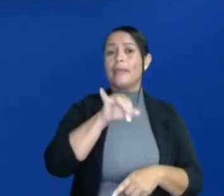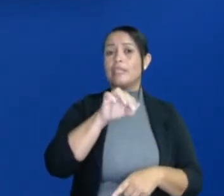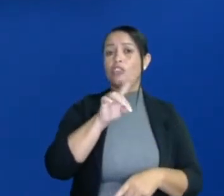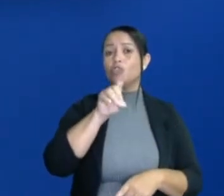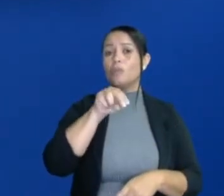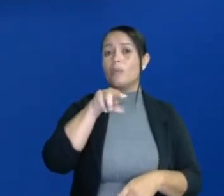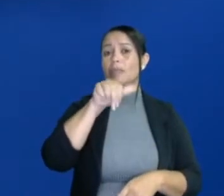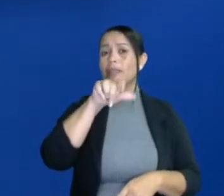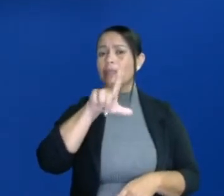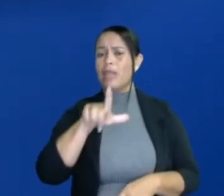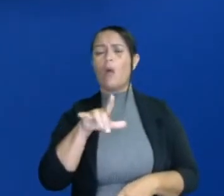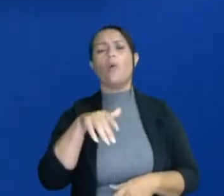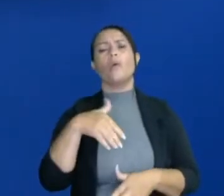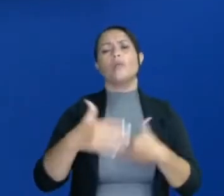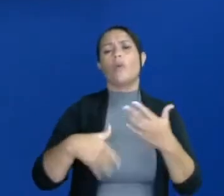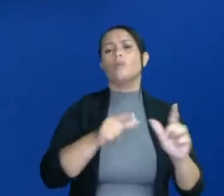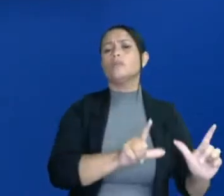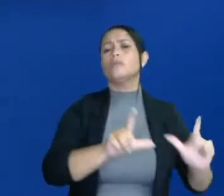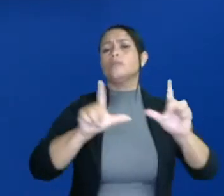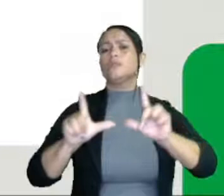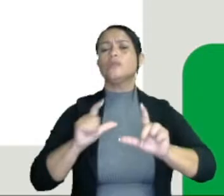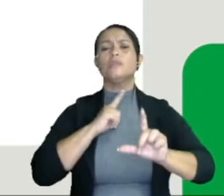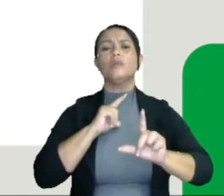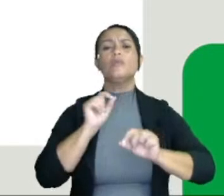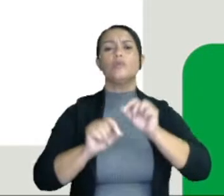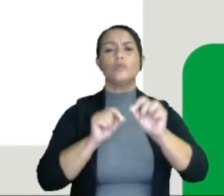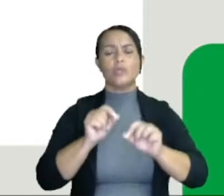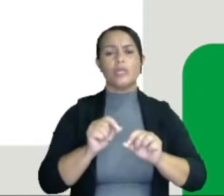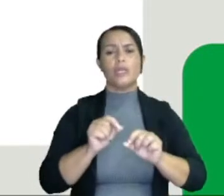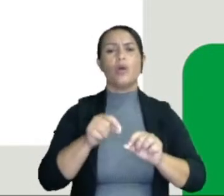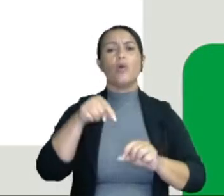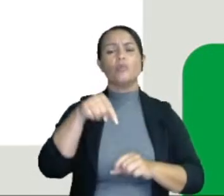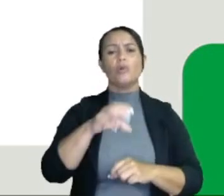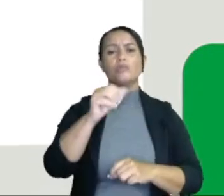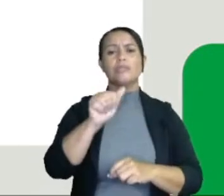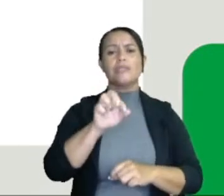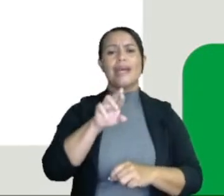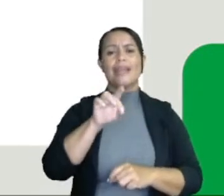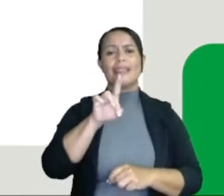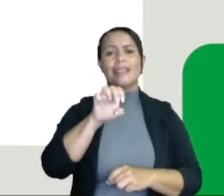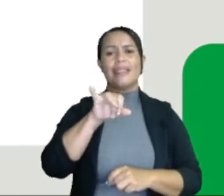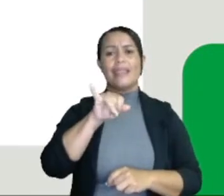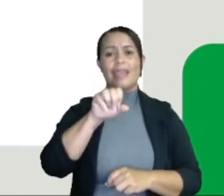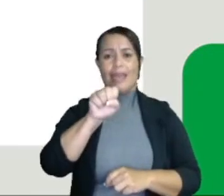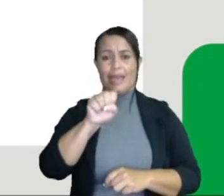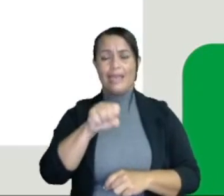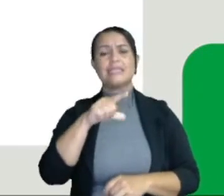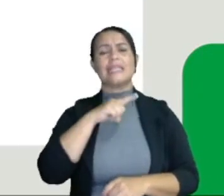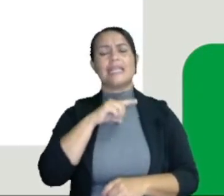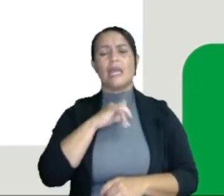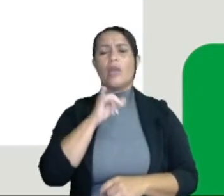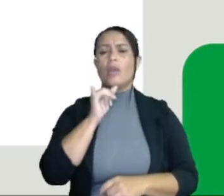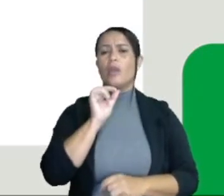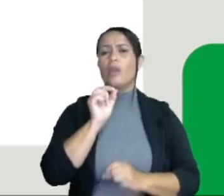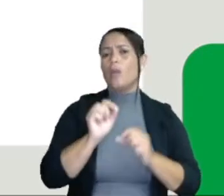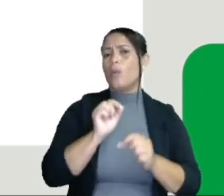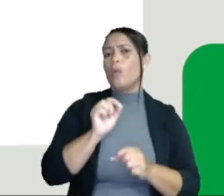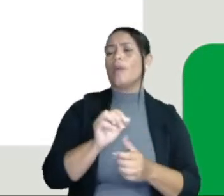ok? E aí, dando sequência agora, a gente tem os pontos cardeais, né? Que foram exatamente plotados